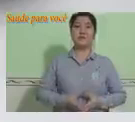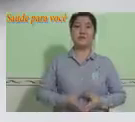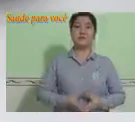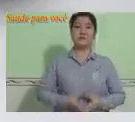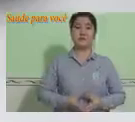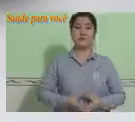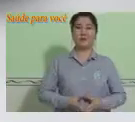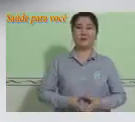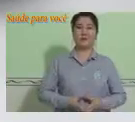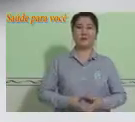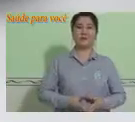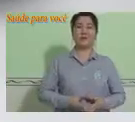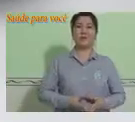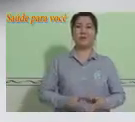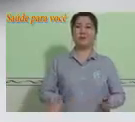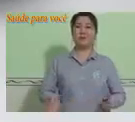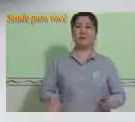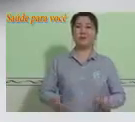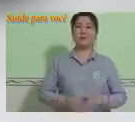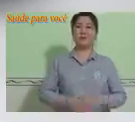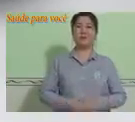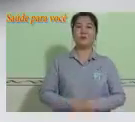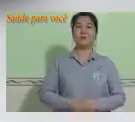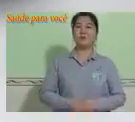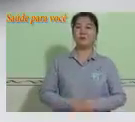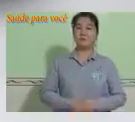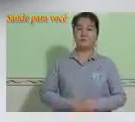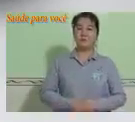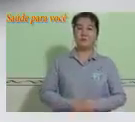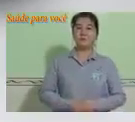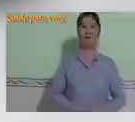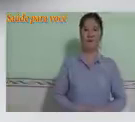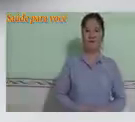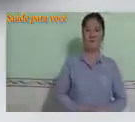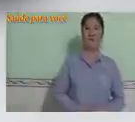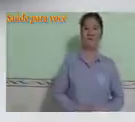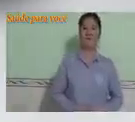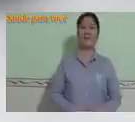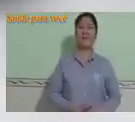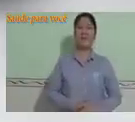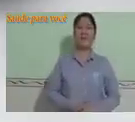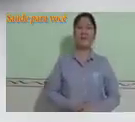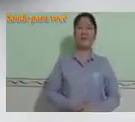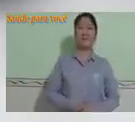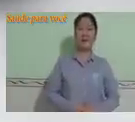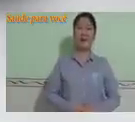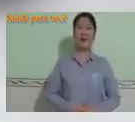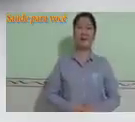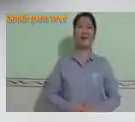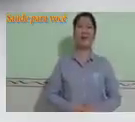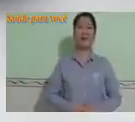comer alimentos ricos em vitamina A, como manga, espinafres, tomate ou óleo de peixe.